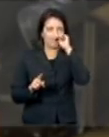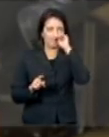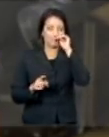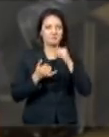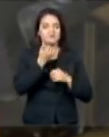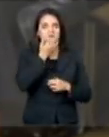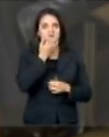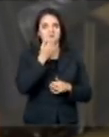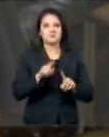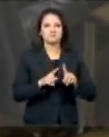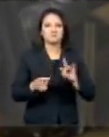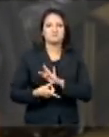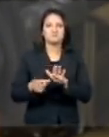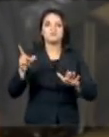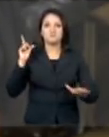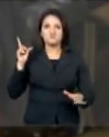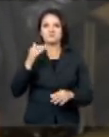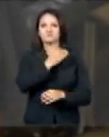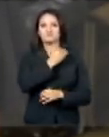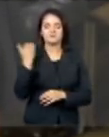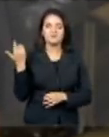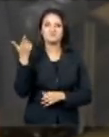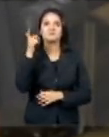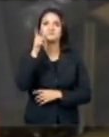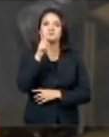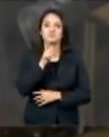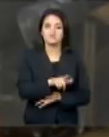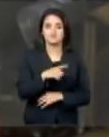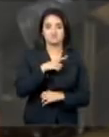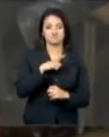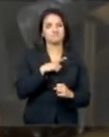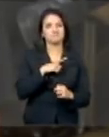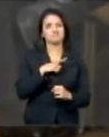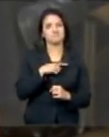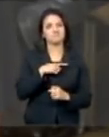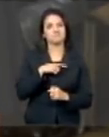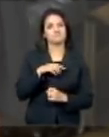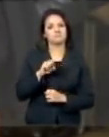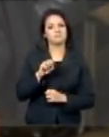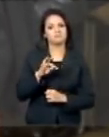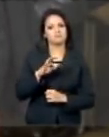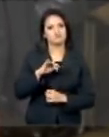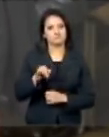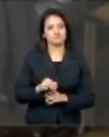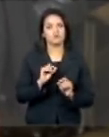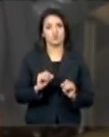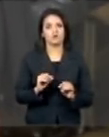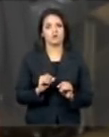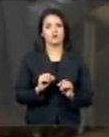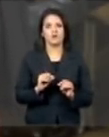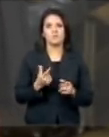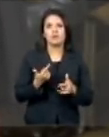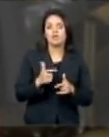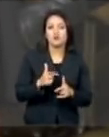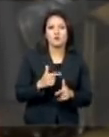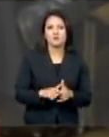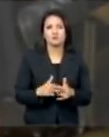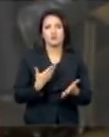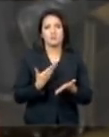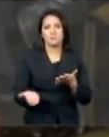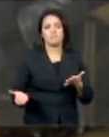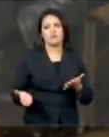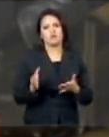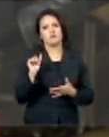falecimento ele conseguiu assegurar no stj que essa parcela não fosse gozada da sua